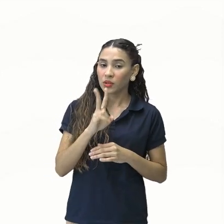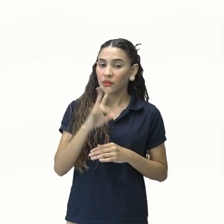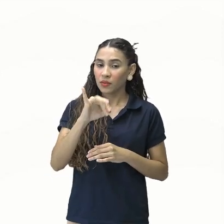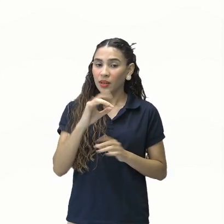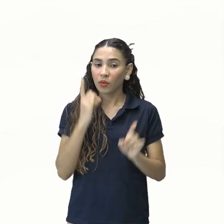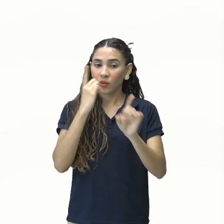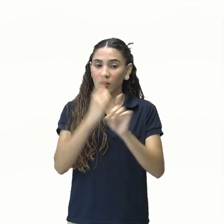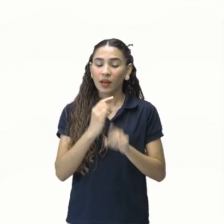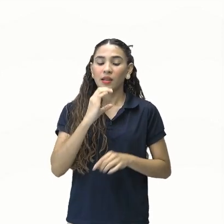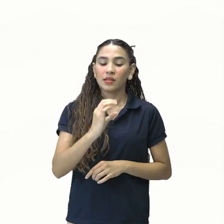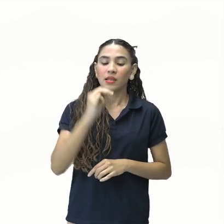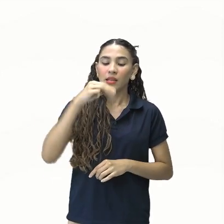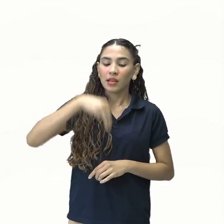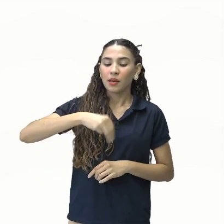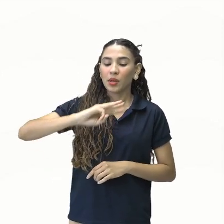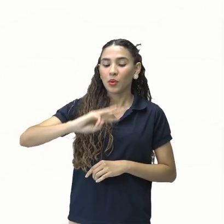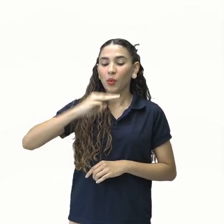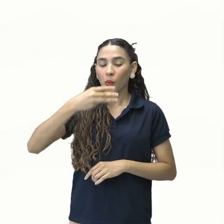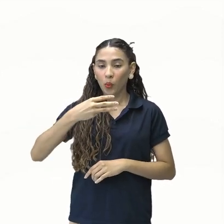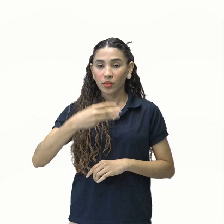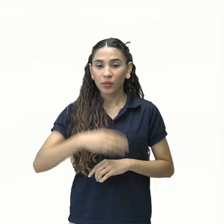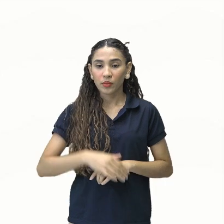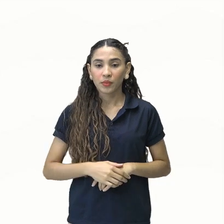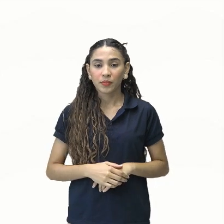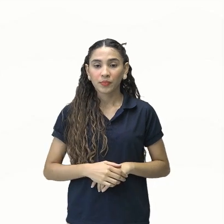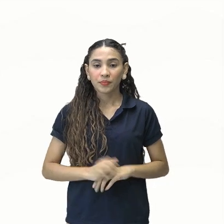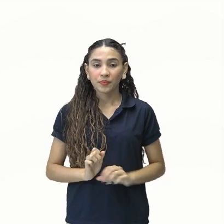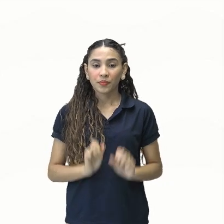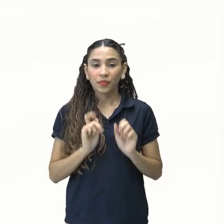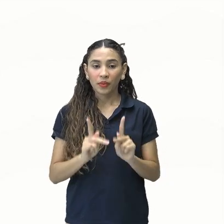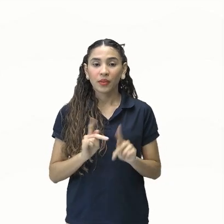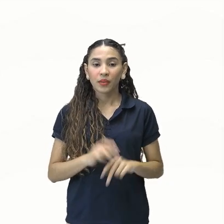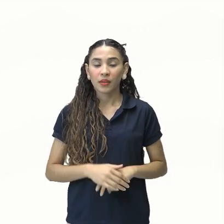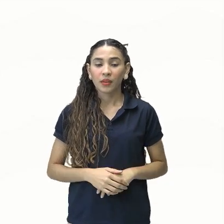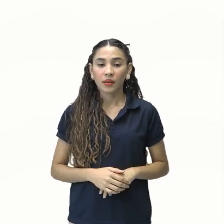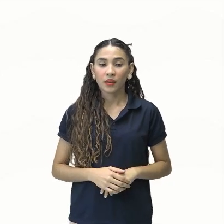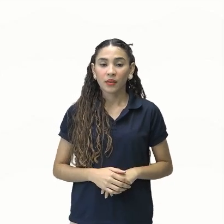dar centímetros cúbicos. Ok?